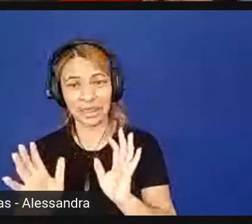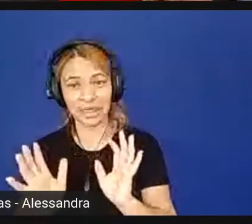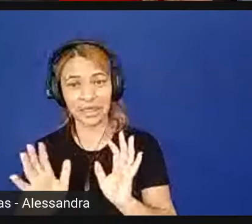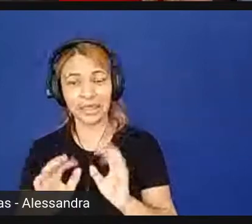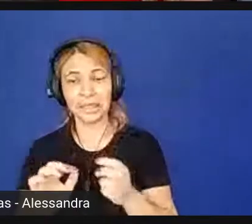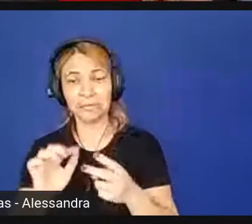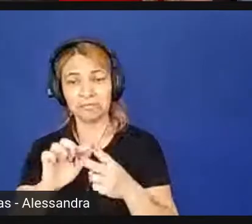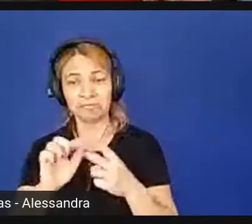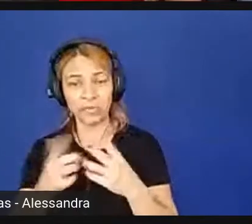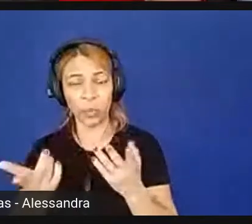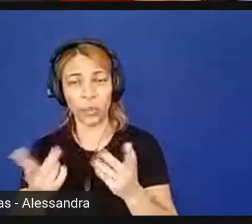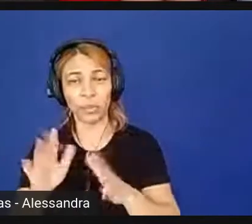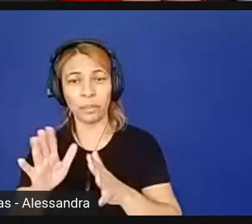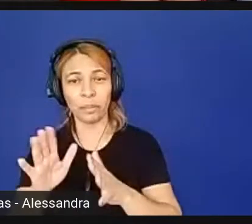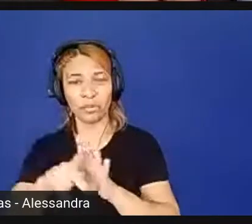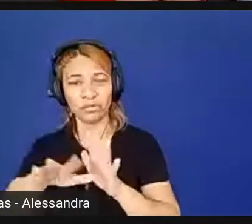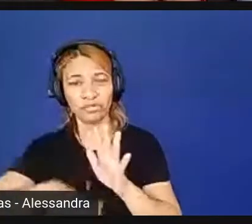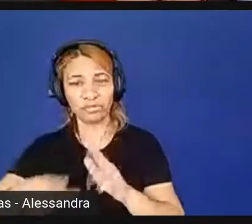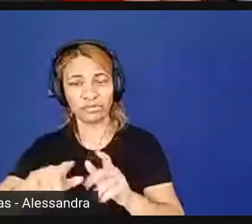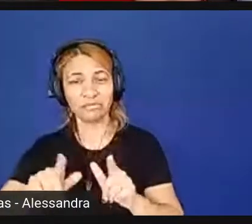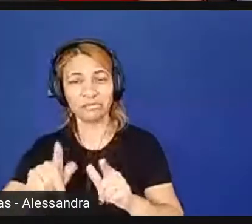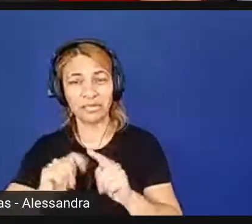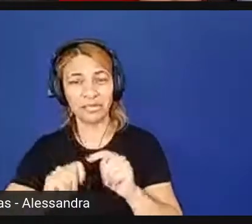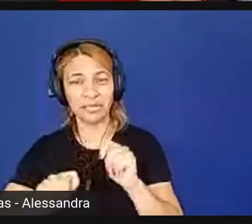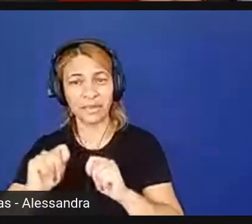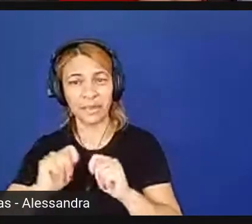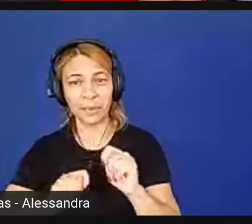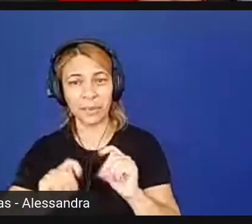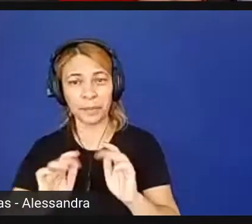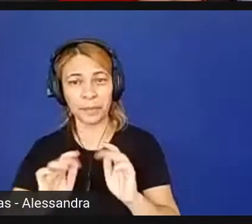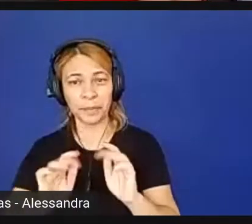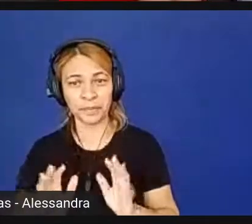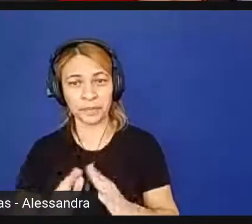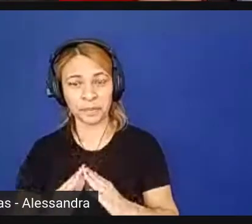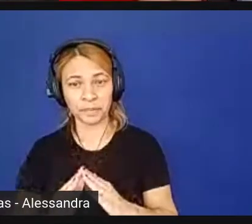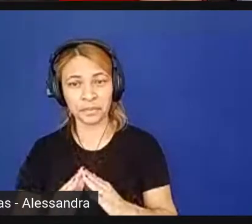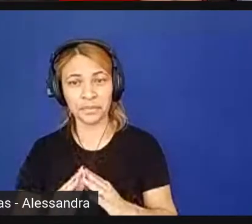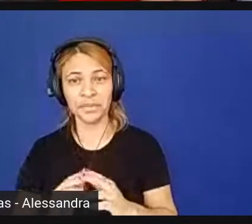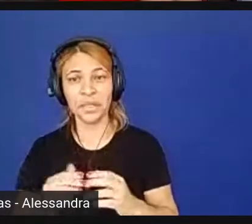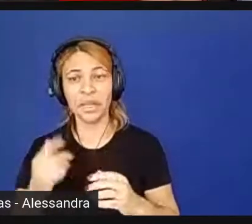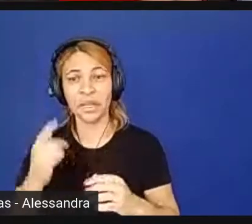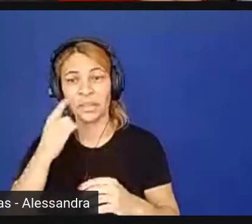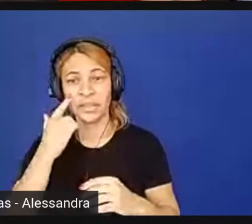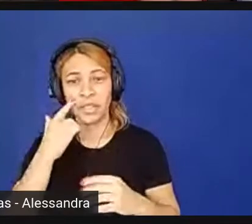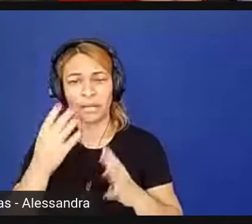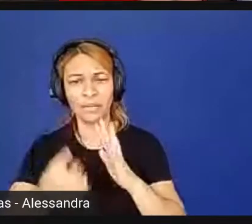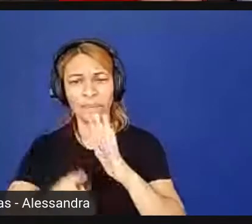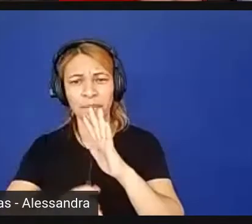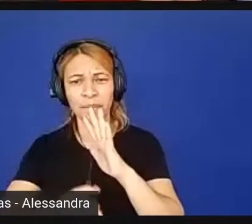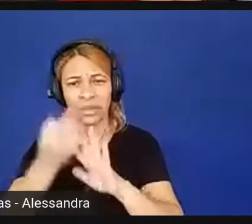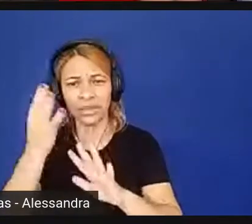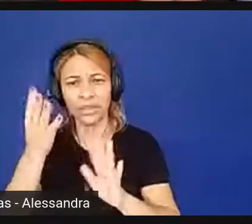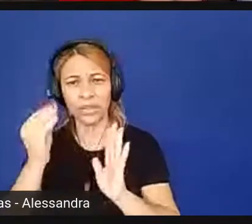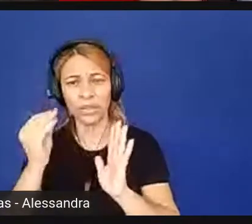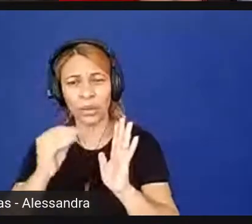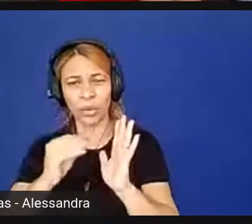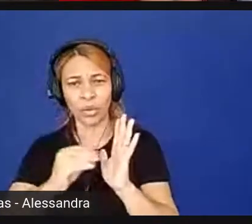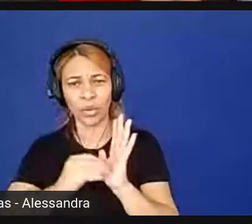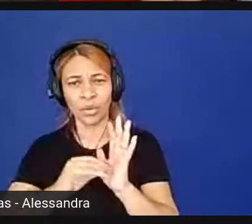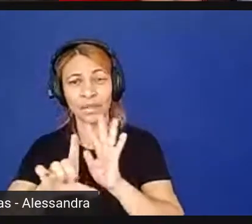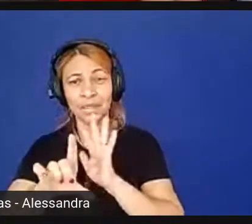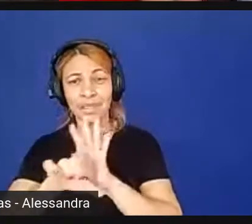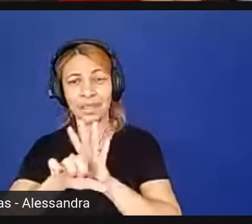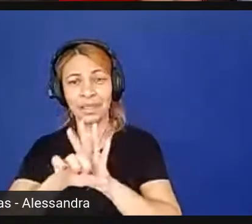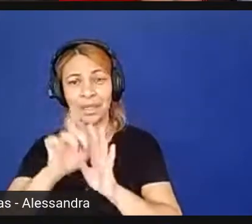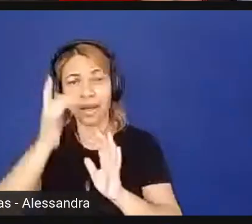Economia. Vou dizer assim, veja, muitas vezes quando coloca na lei, as pessoas se esquecem da